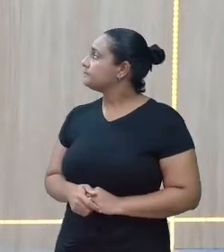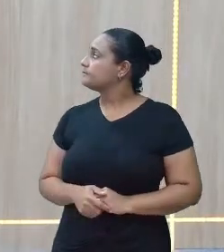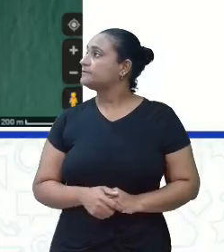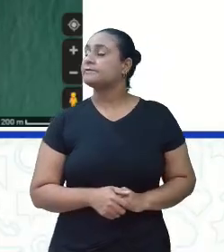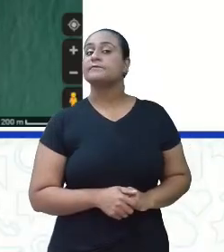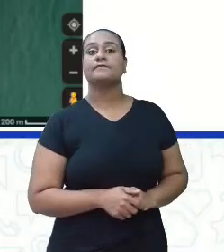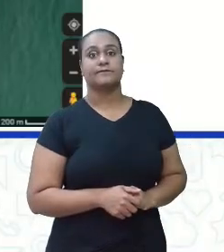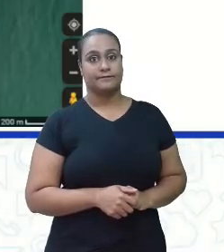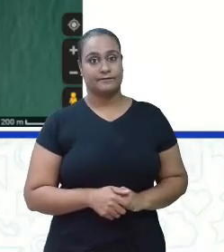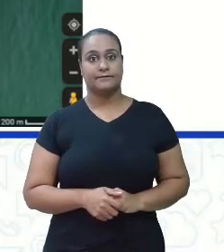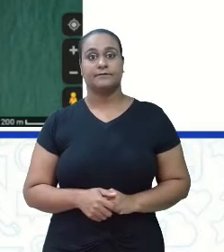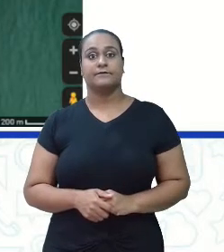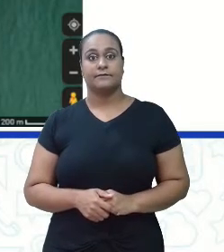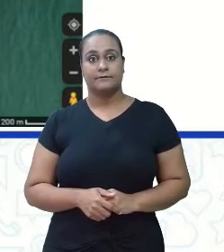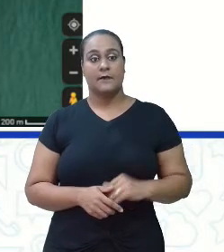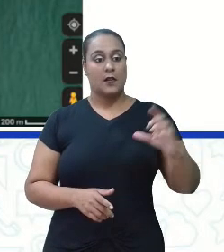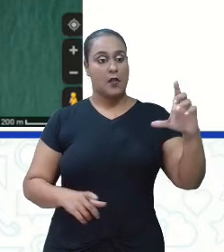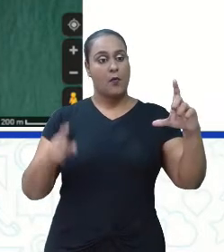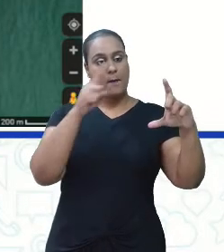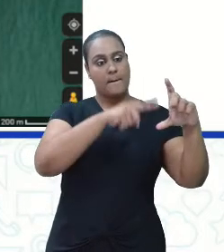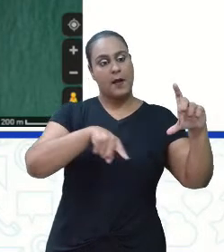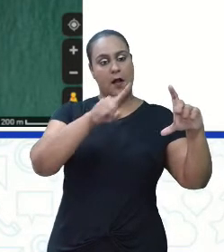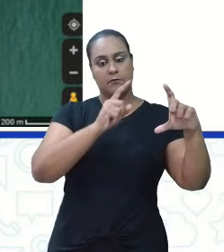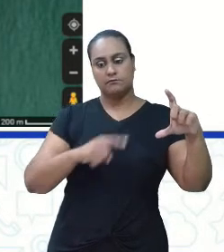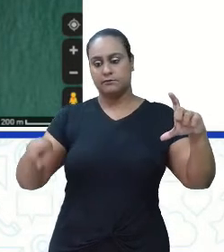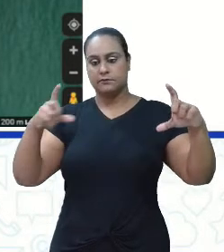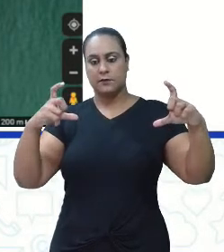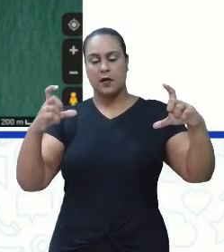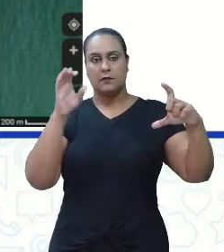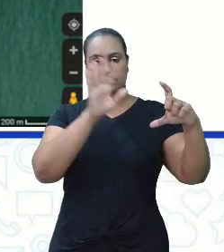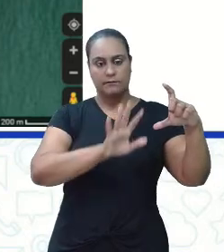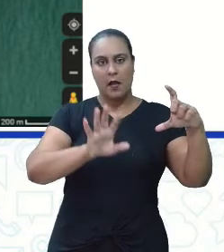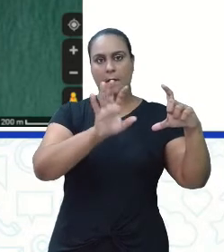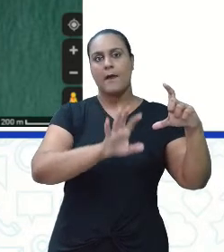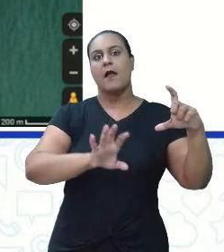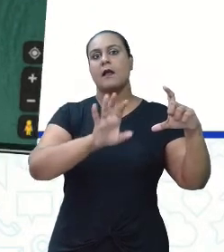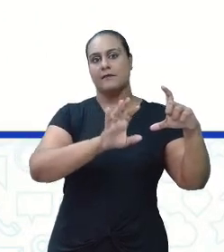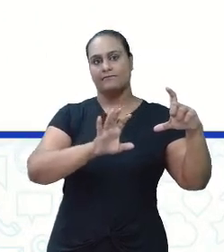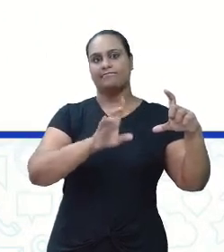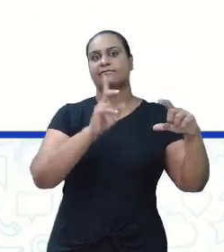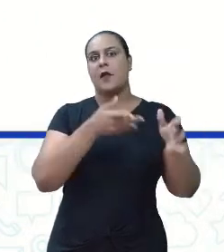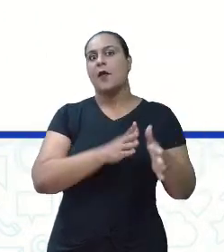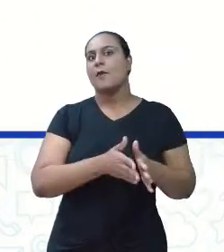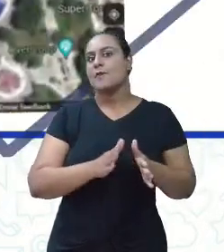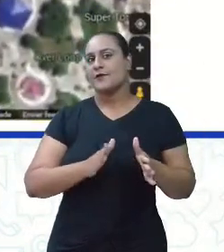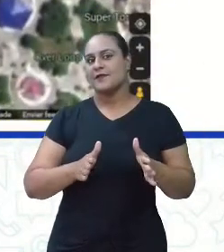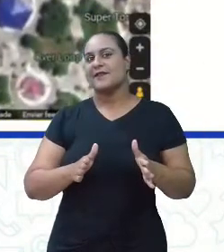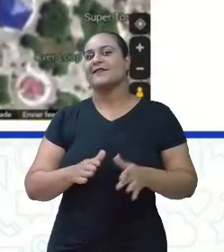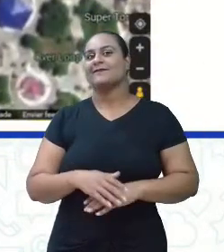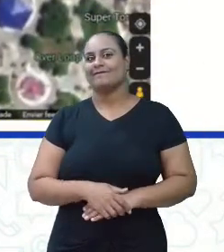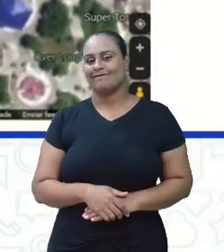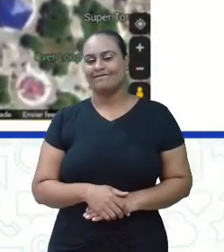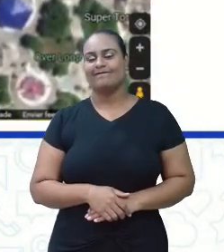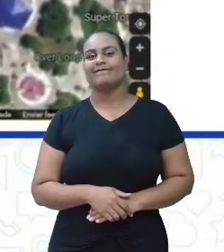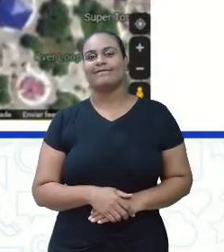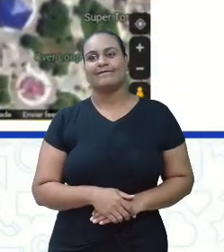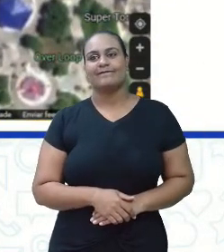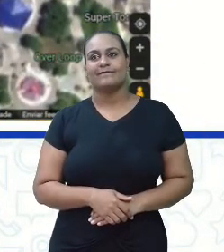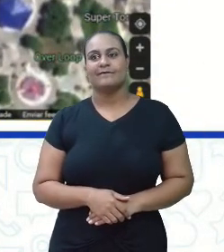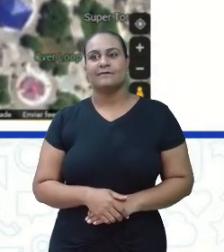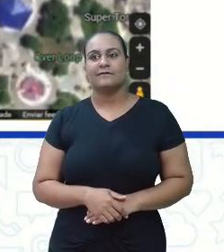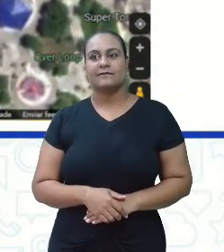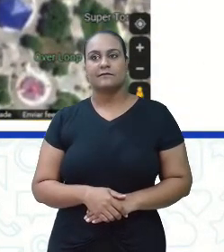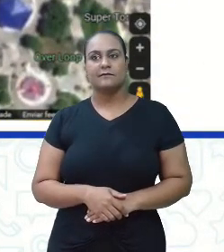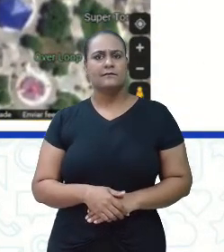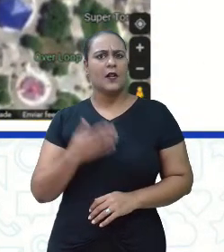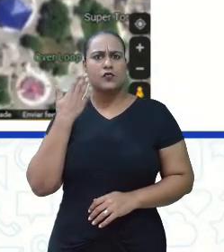área que marca o termo, né, no caso, né, que marca a conurbação propriamente dita. Vocês acompanham aí, ó.